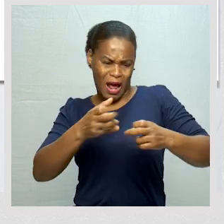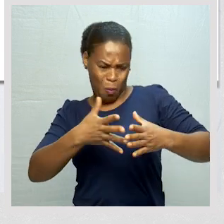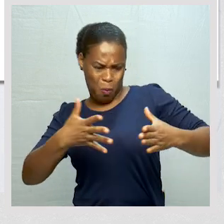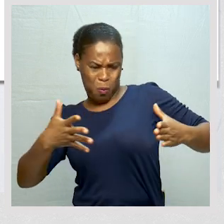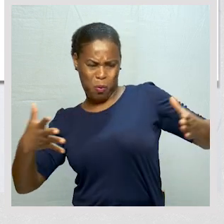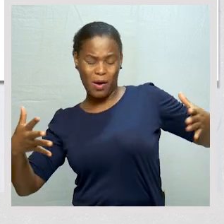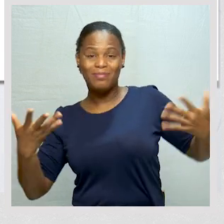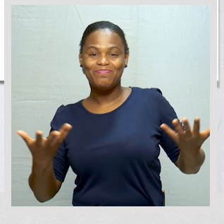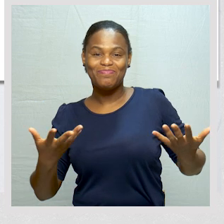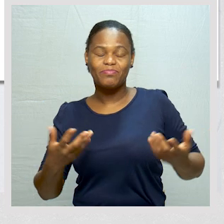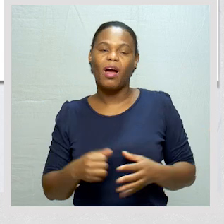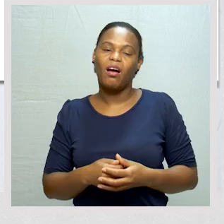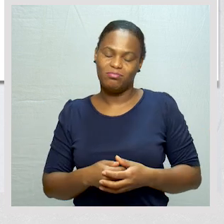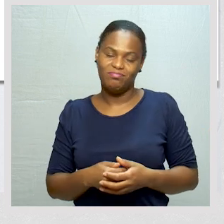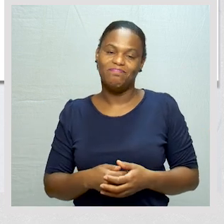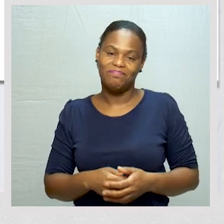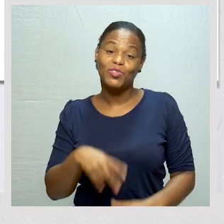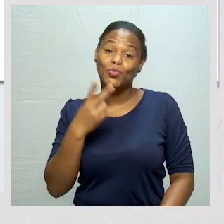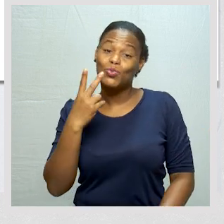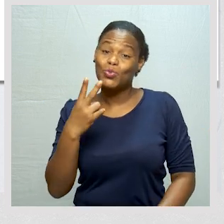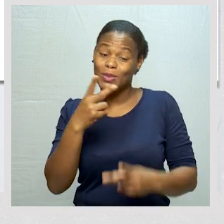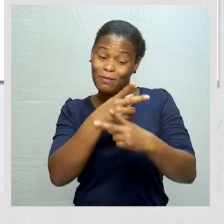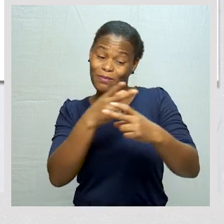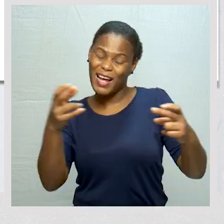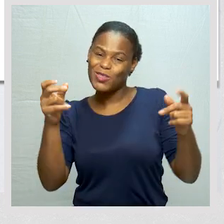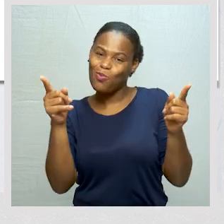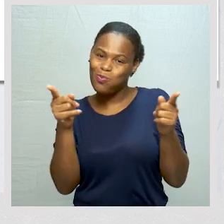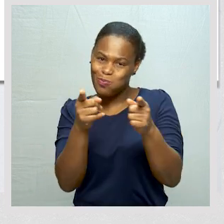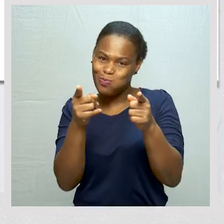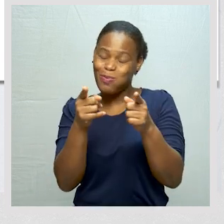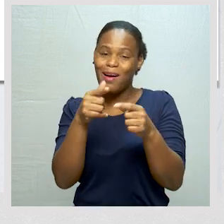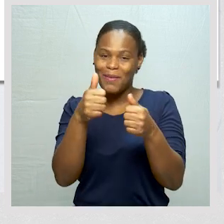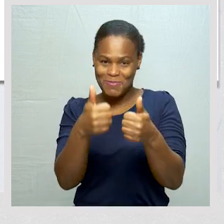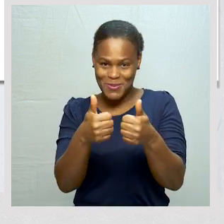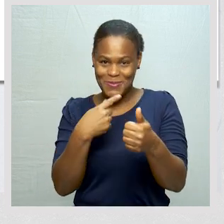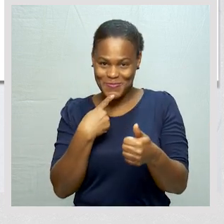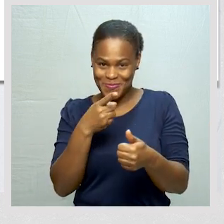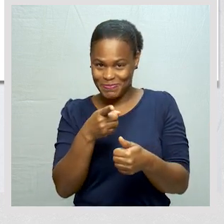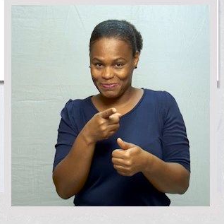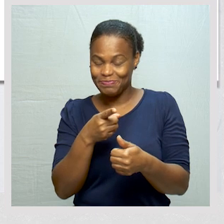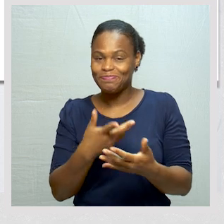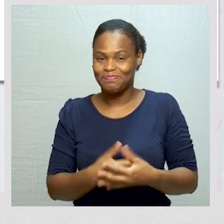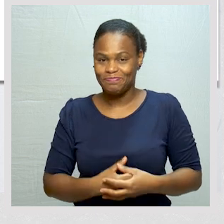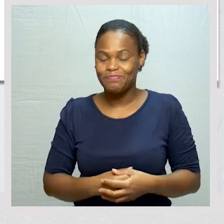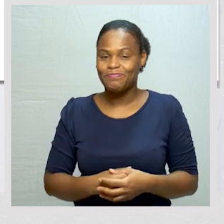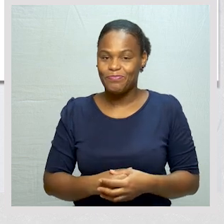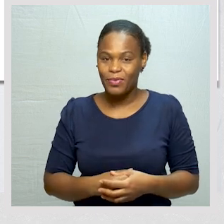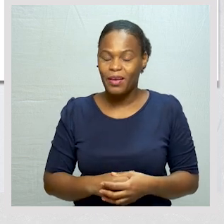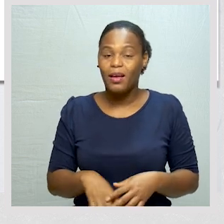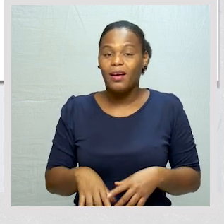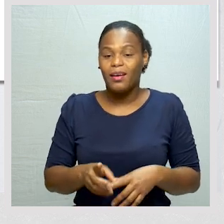Muito bem. São 2 frases curtas. Muito bem. Elas são